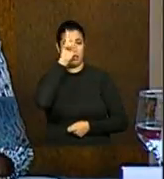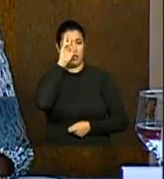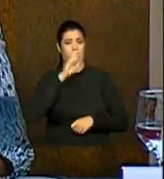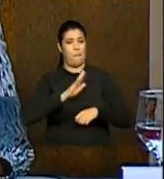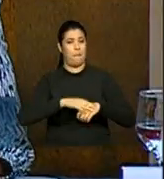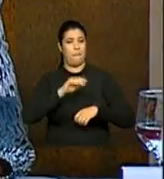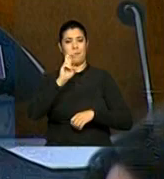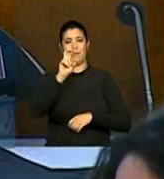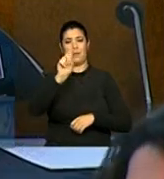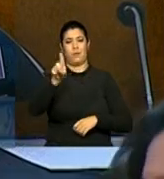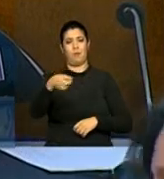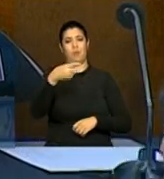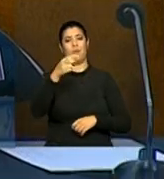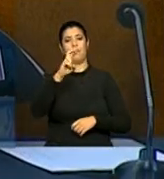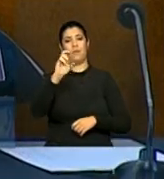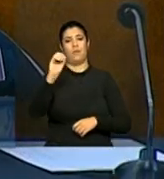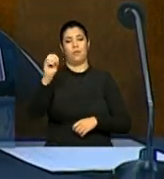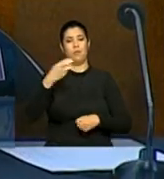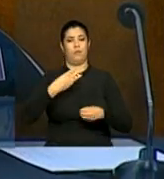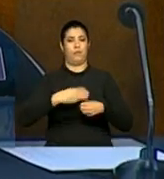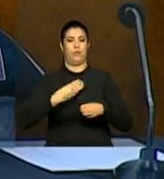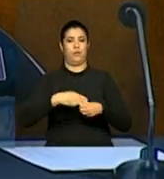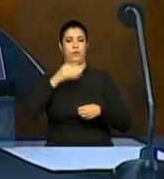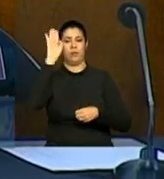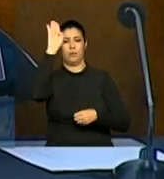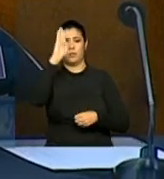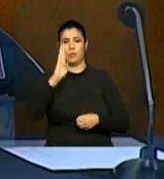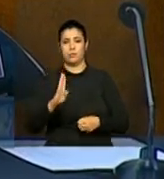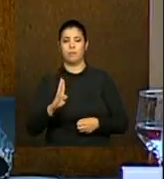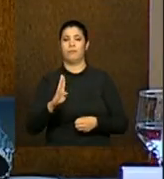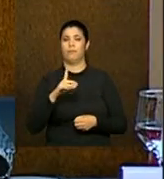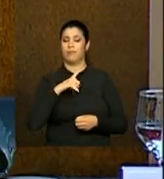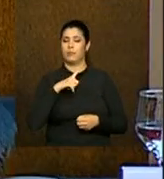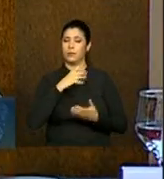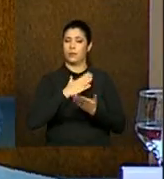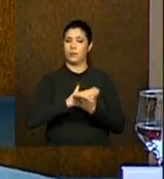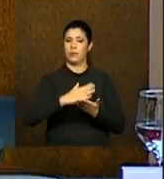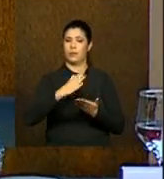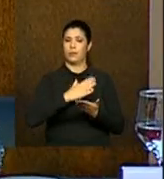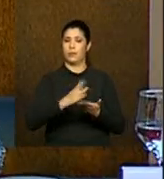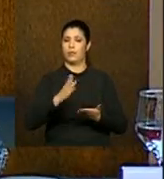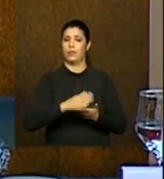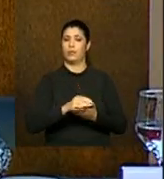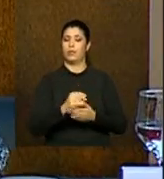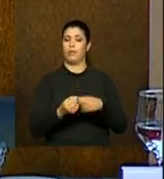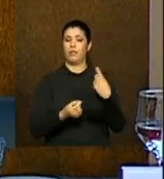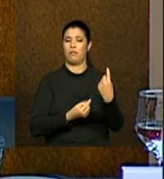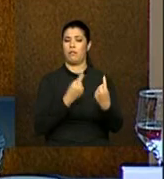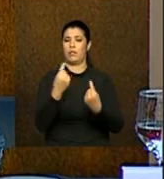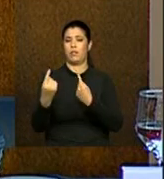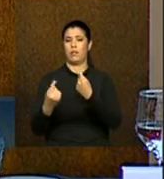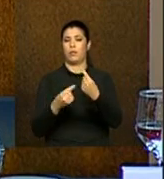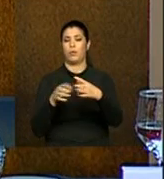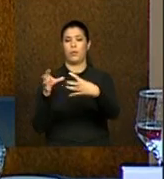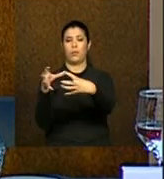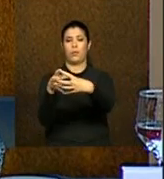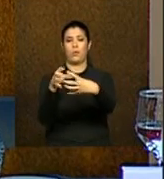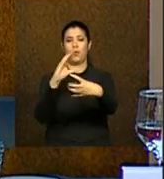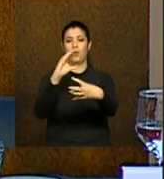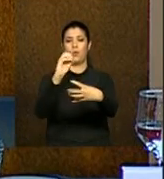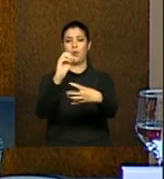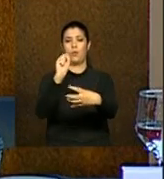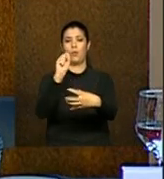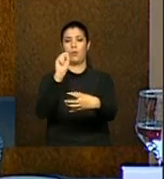5.500 municípios no país, mas esse ter começado e começado pelos consórcios tem uma